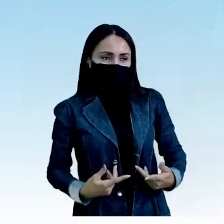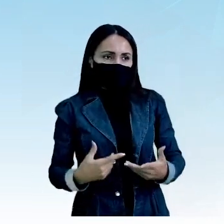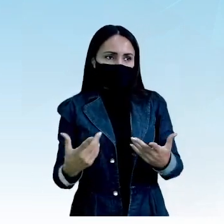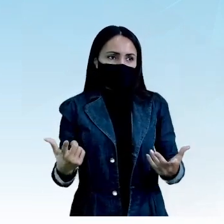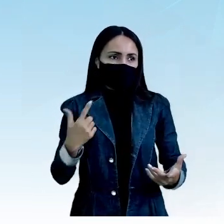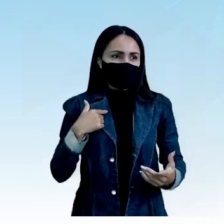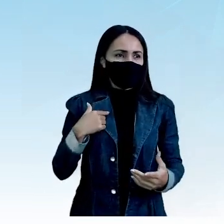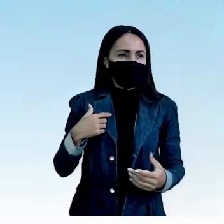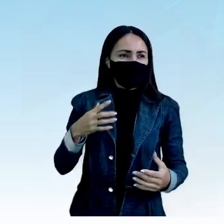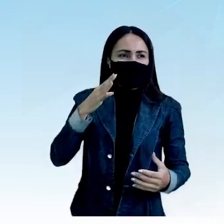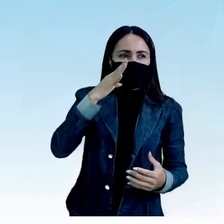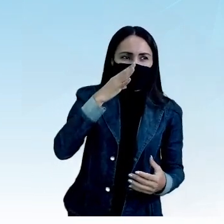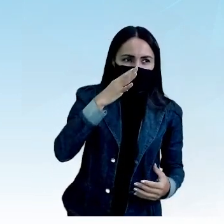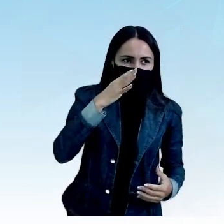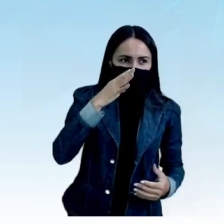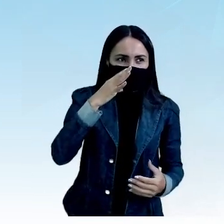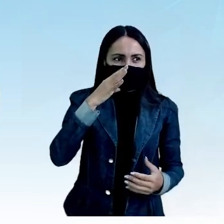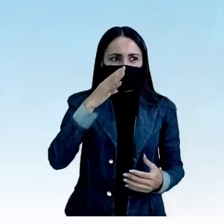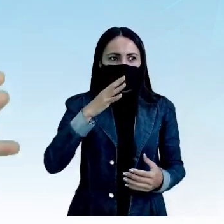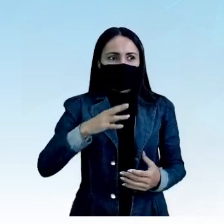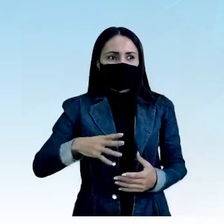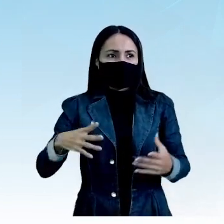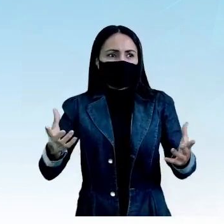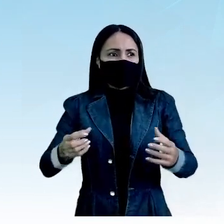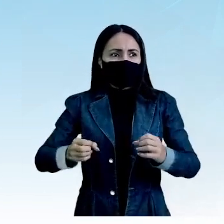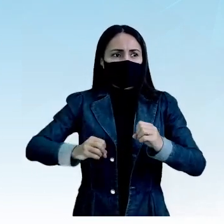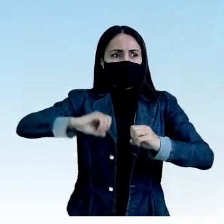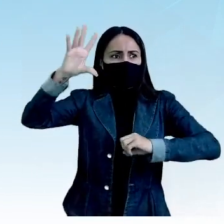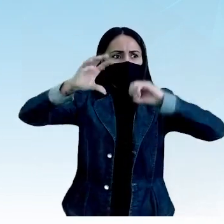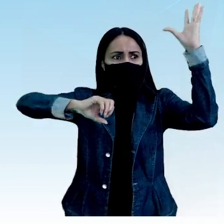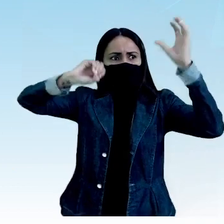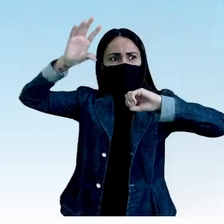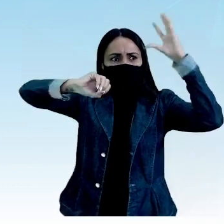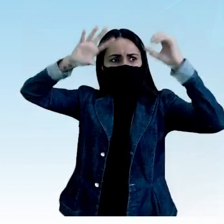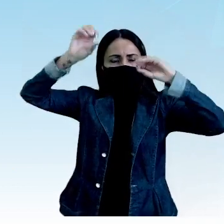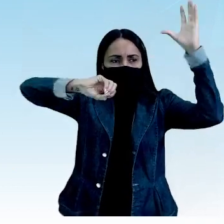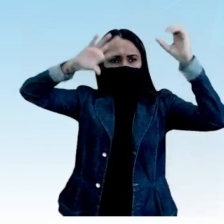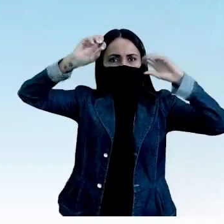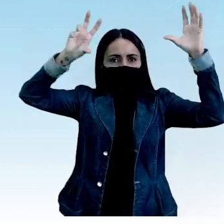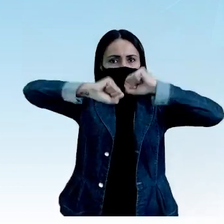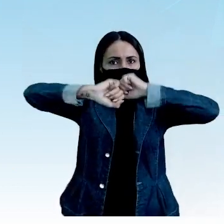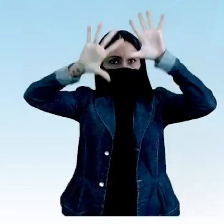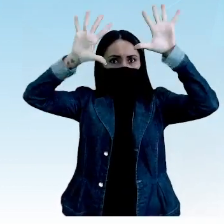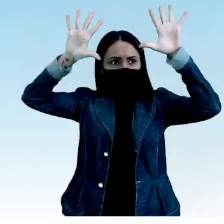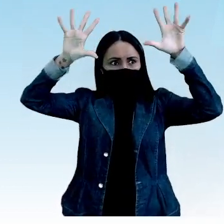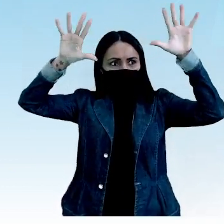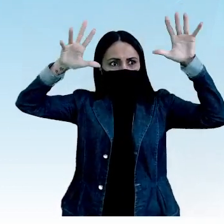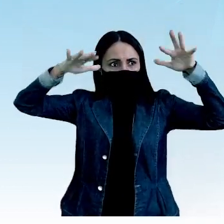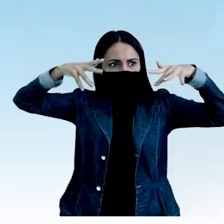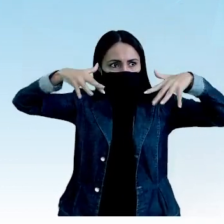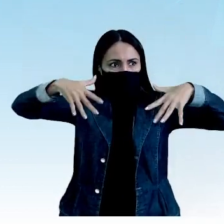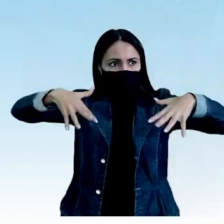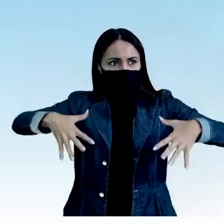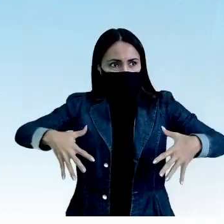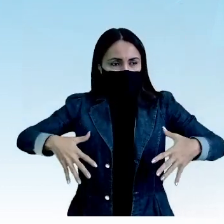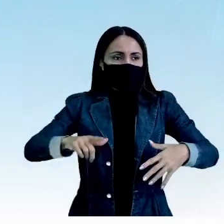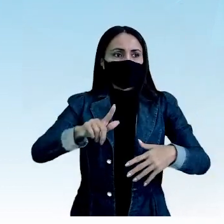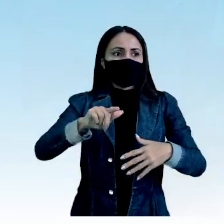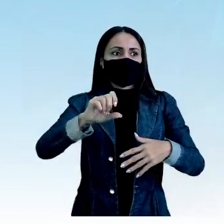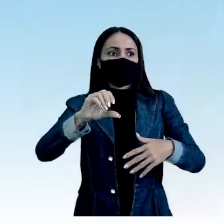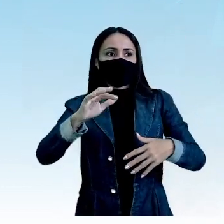curtem. Quando ele sai, tem um queima de fogos e tal, e as pessoas gritam e começa as troças a tocar o